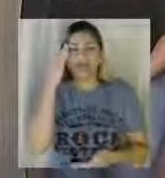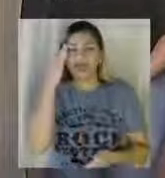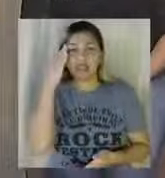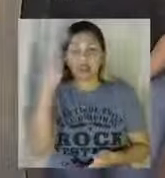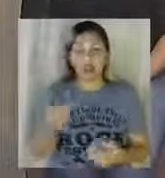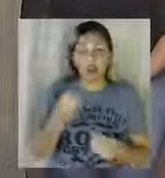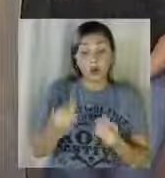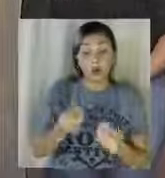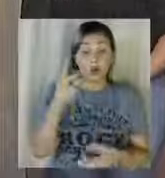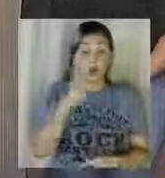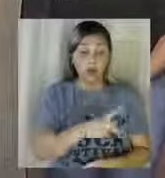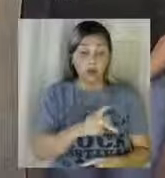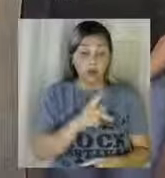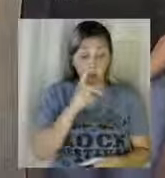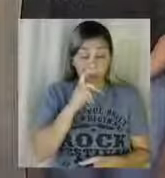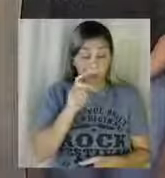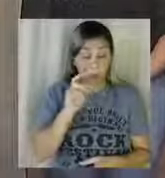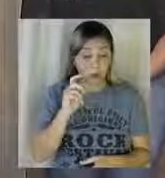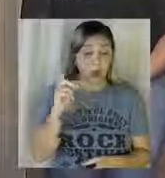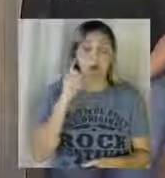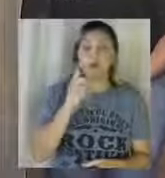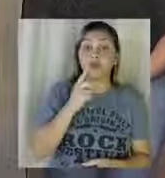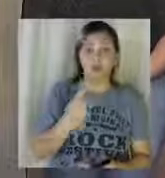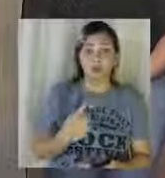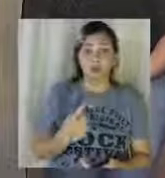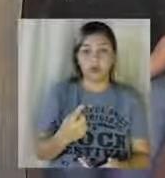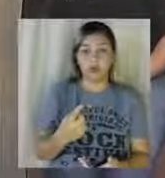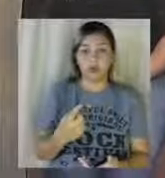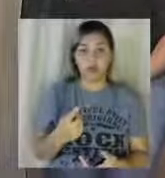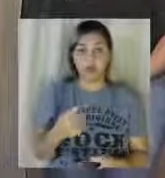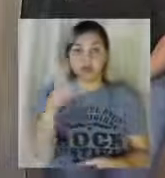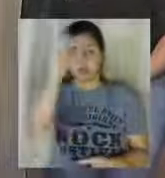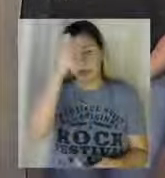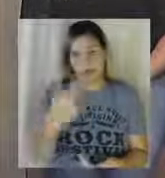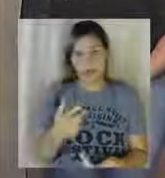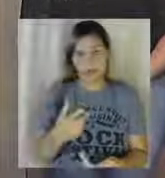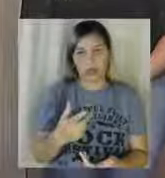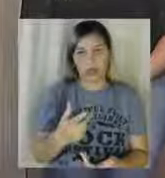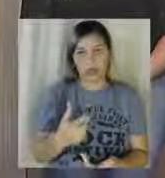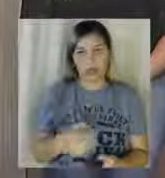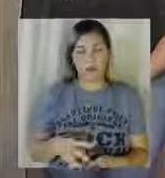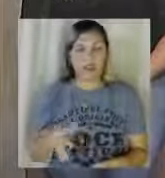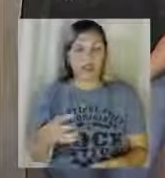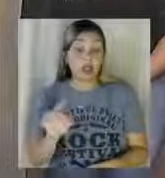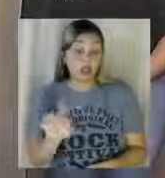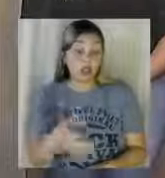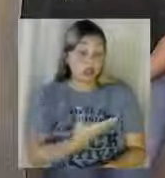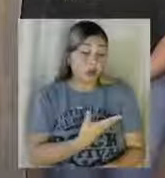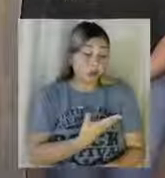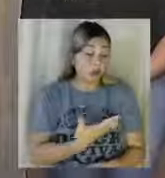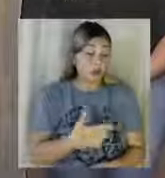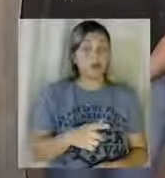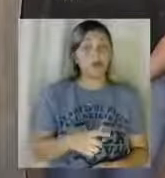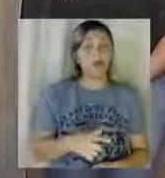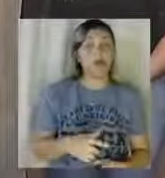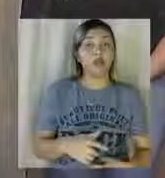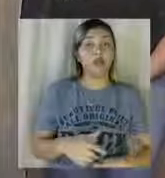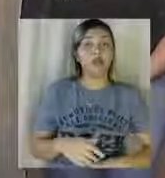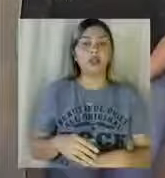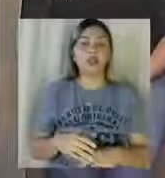para se comunicar e explicar. Era muito difícil. Só amigos que às vezes interagiam comigo